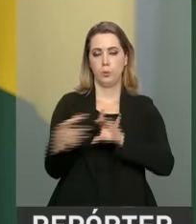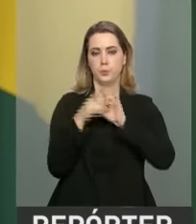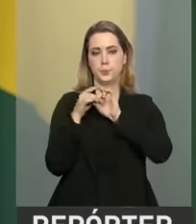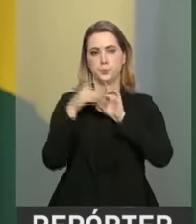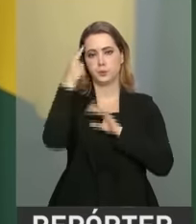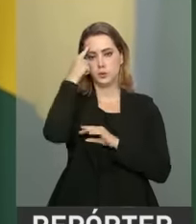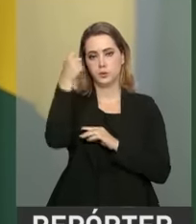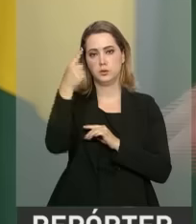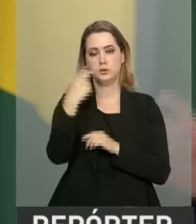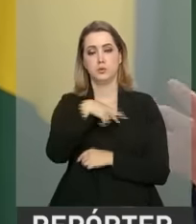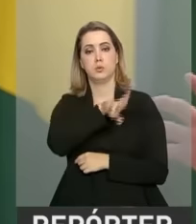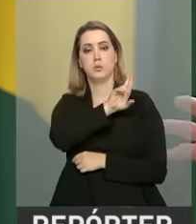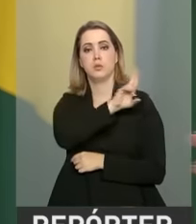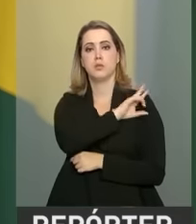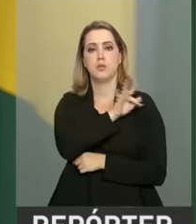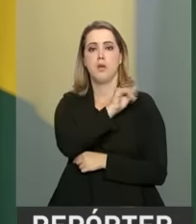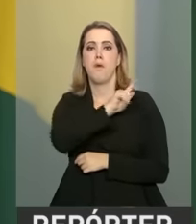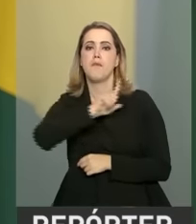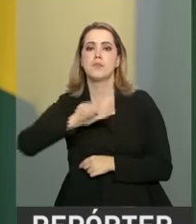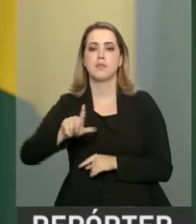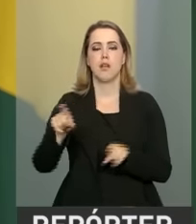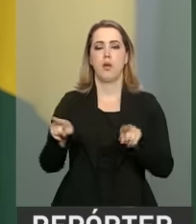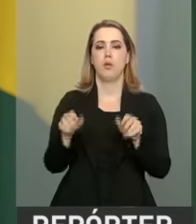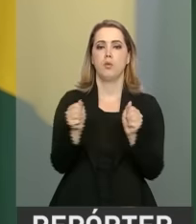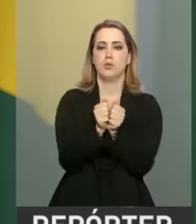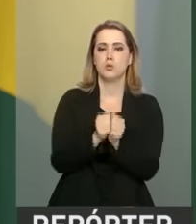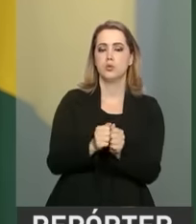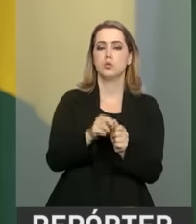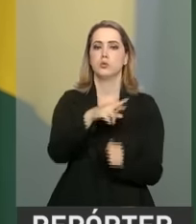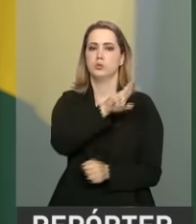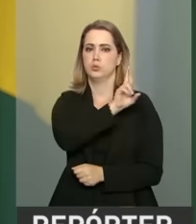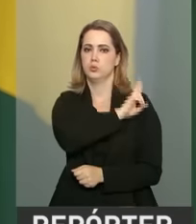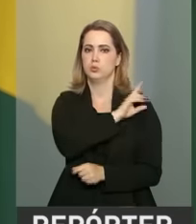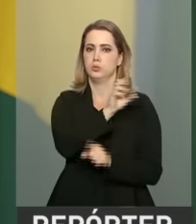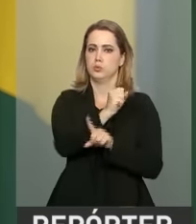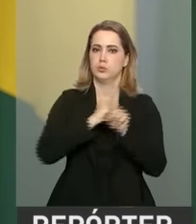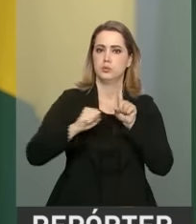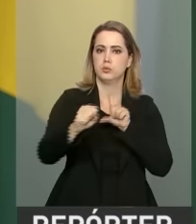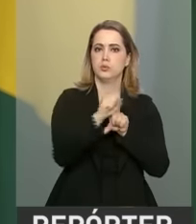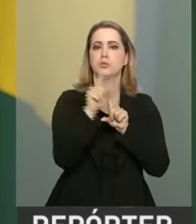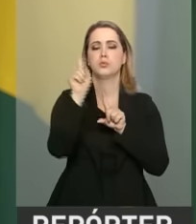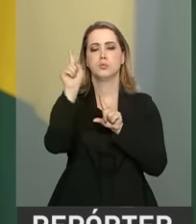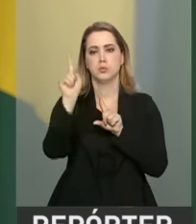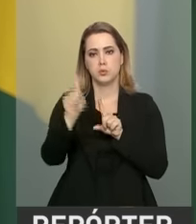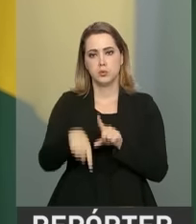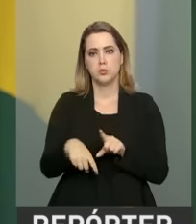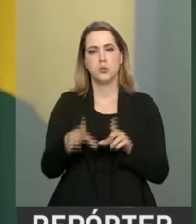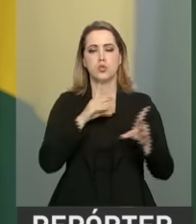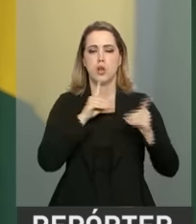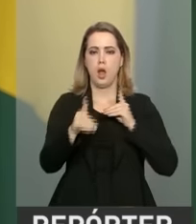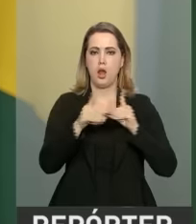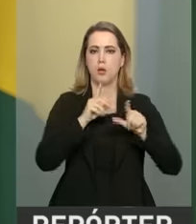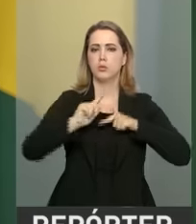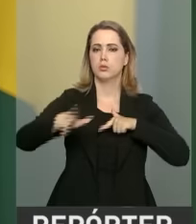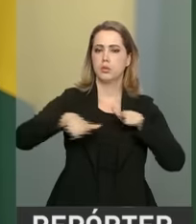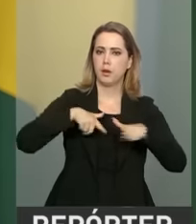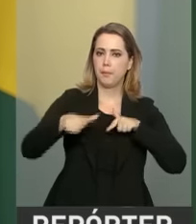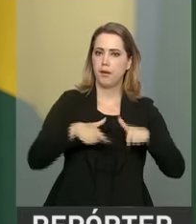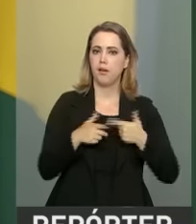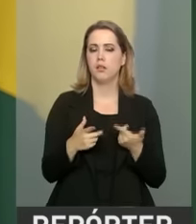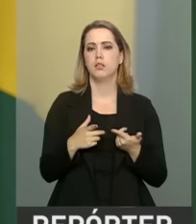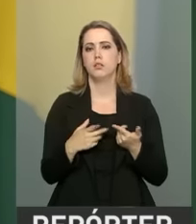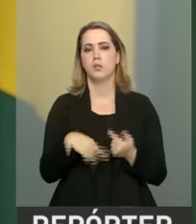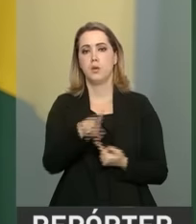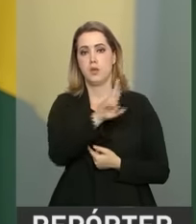a responsabilidade social, que são também as tônicas do nosso governo. Diálogo, emprego,